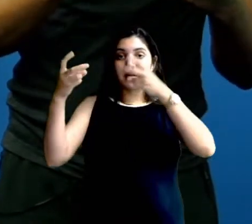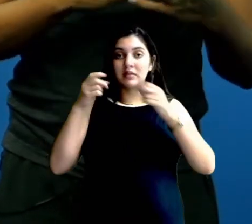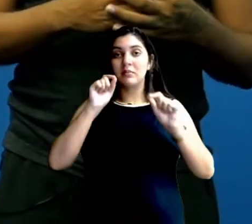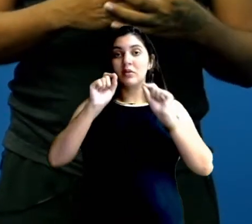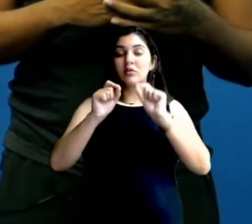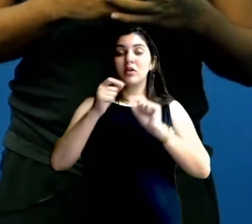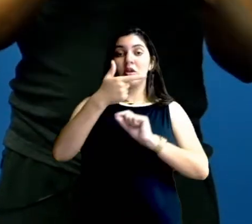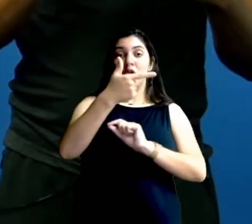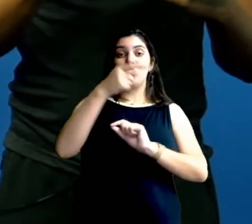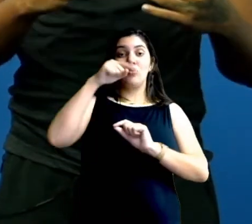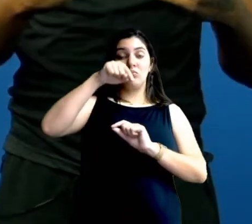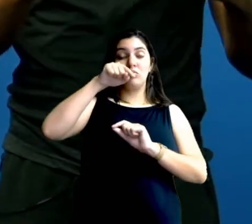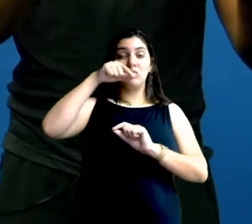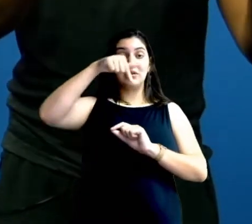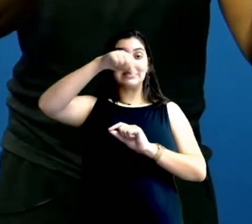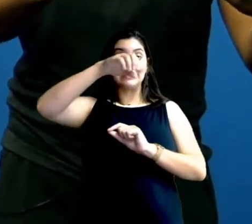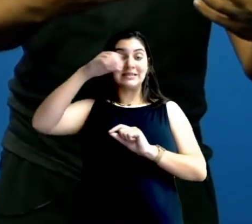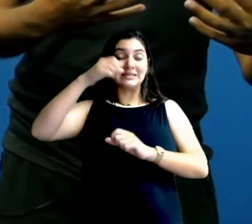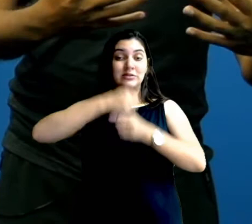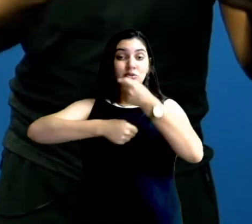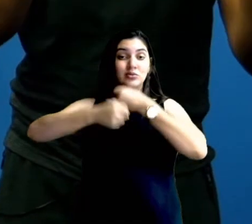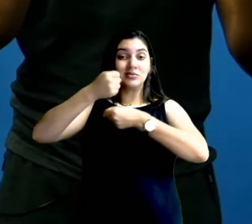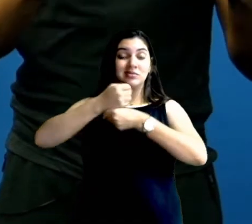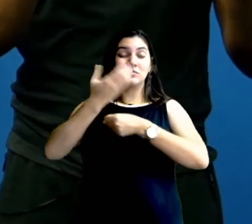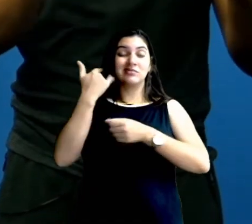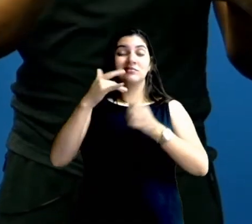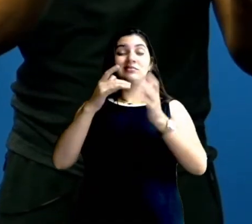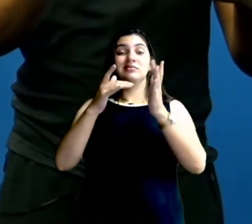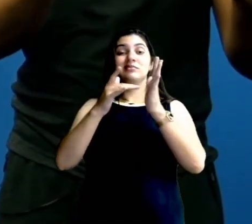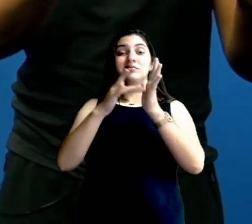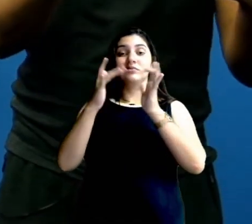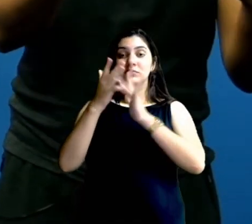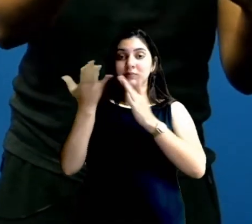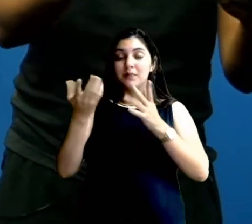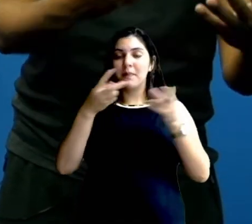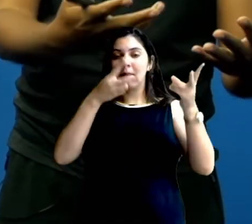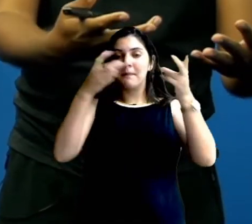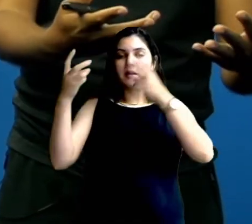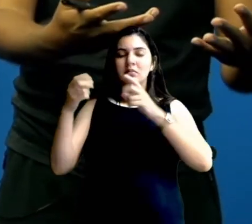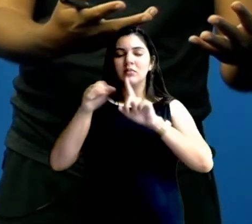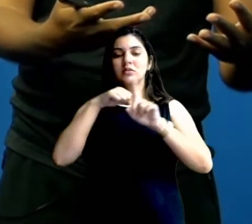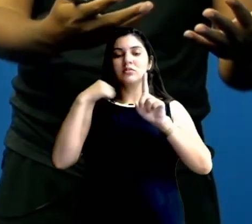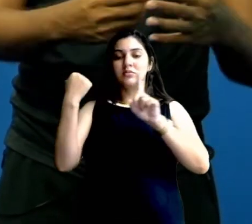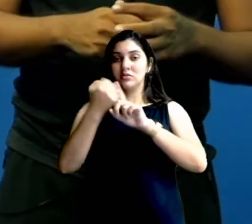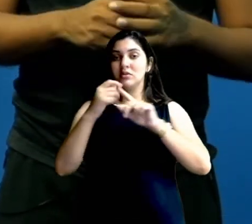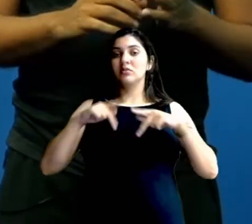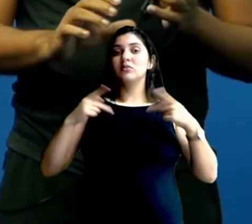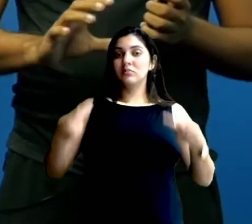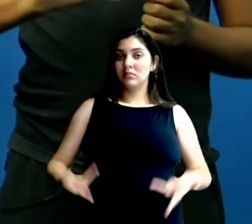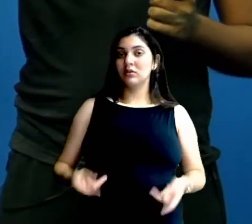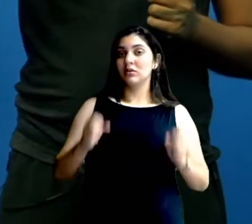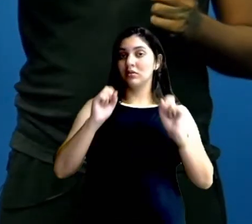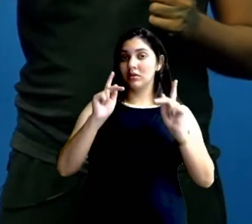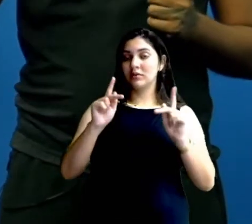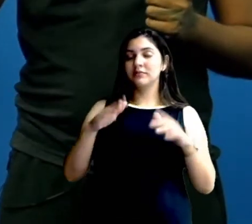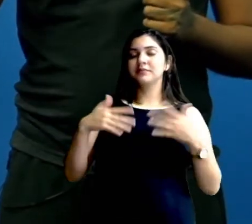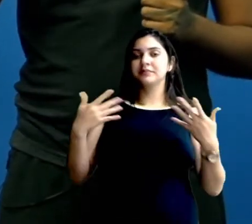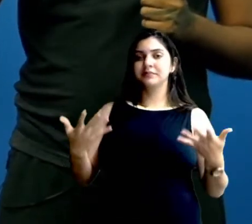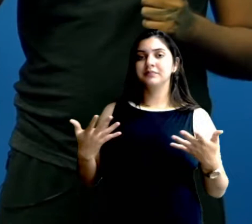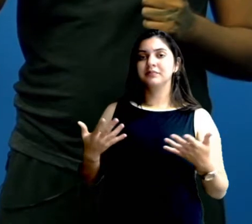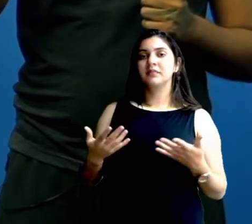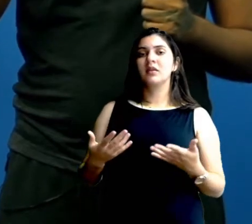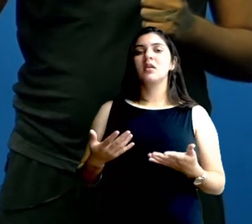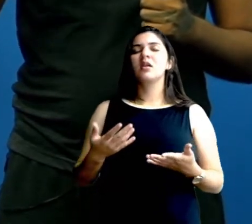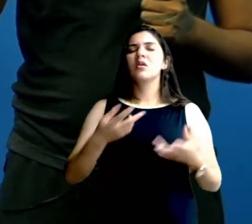datavam de 2.700 de Cristo e aí A partir dessa descoberta eles perceberam que eles desenvolveram essa Ah tá E aí é